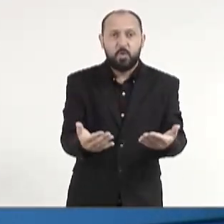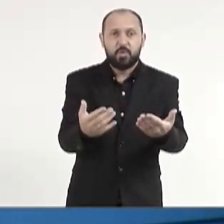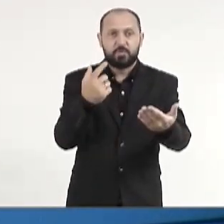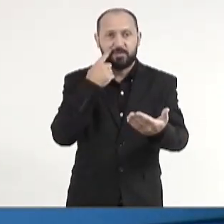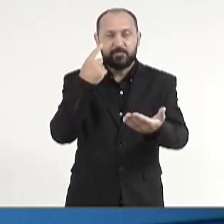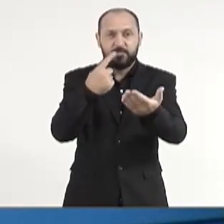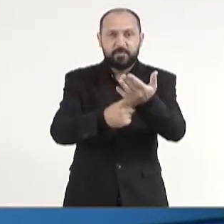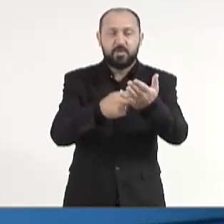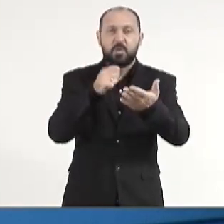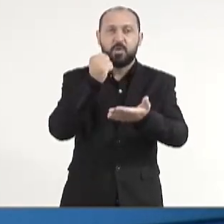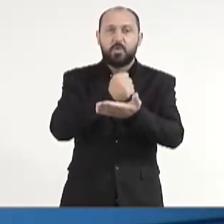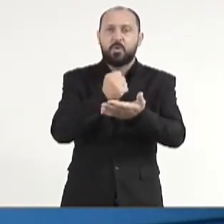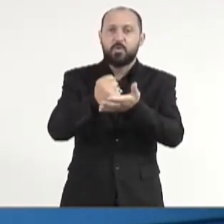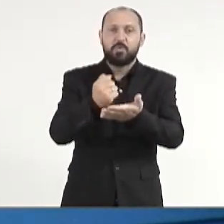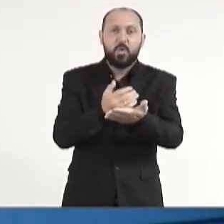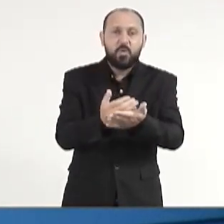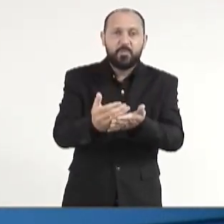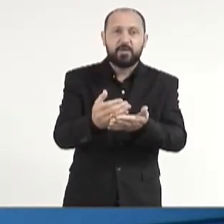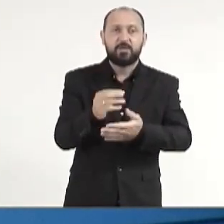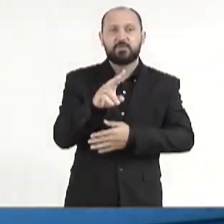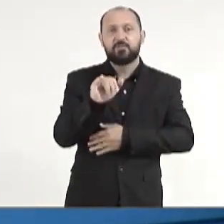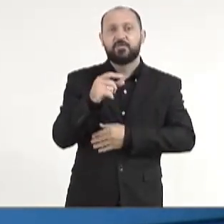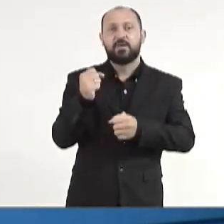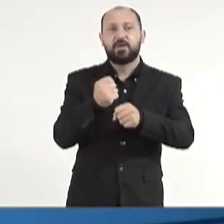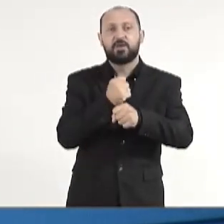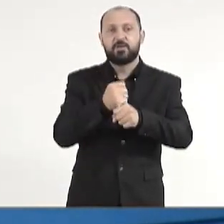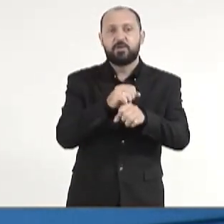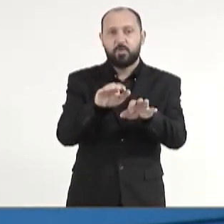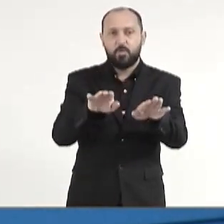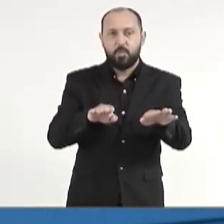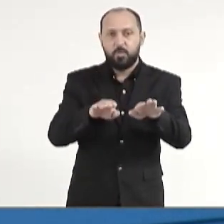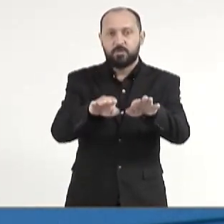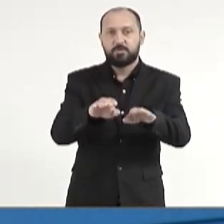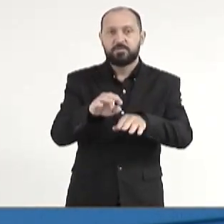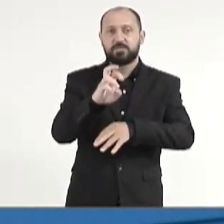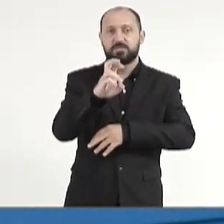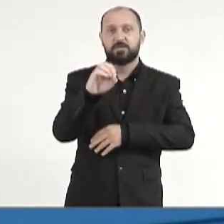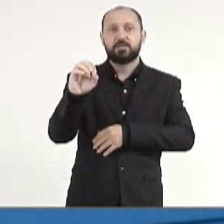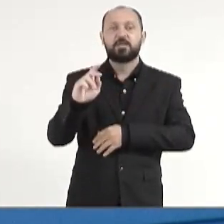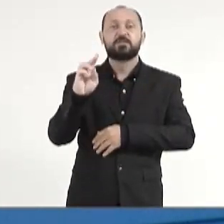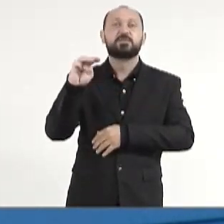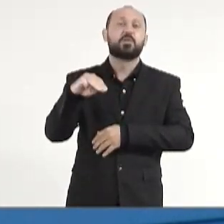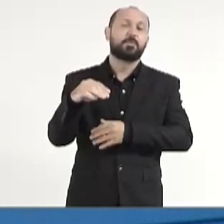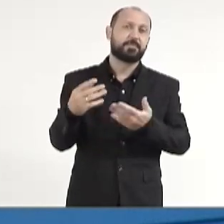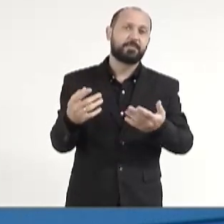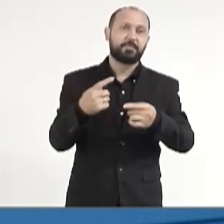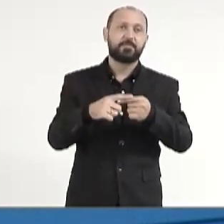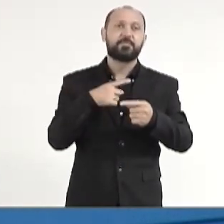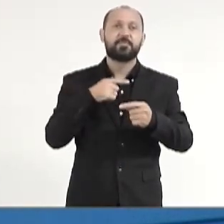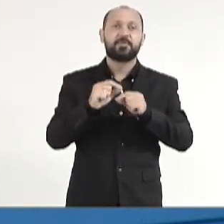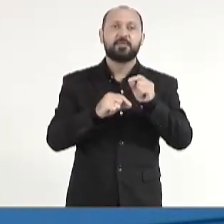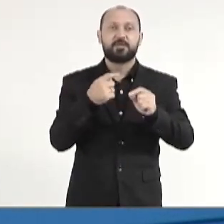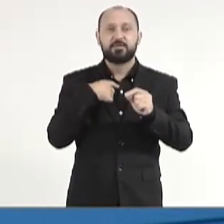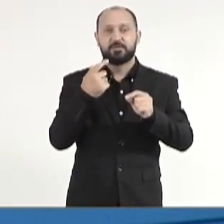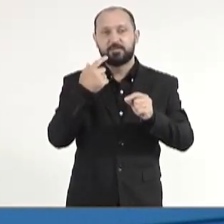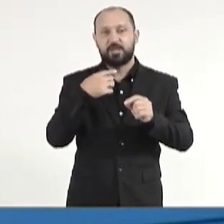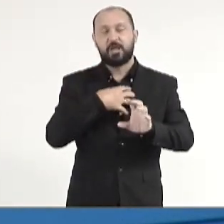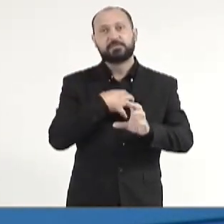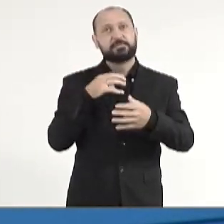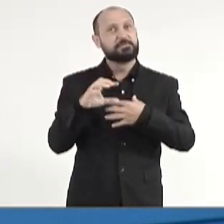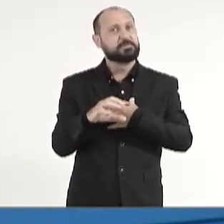hoje, como estava previsto no contrato inicial, ela não irá duplicar 500 quilômetros só por uma questão